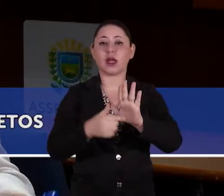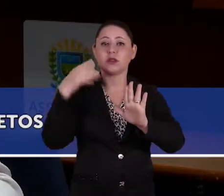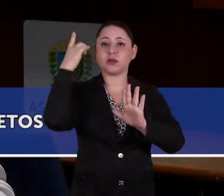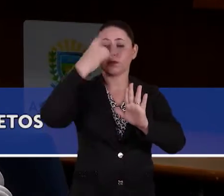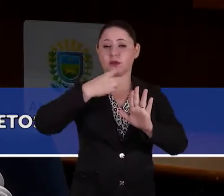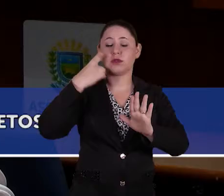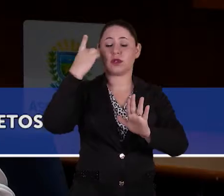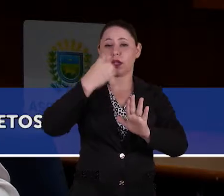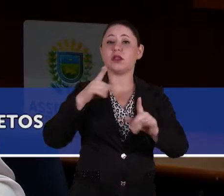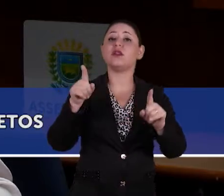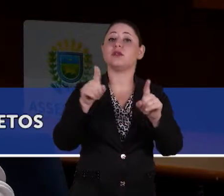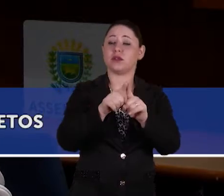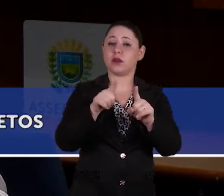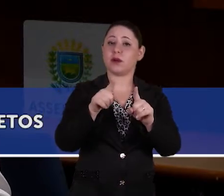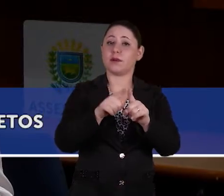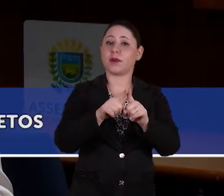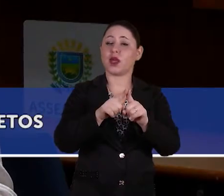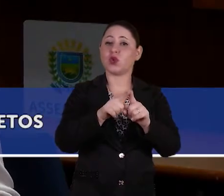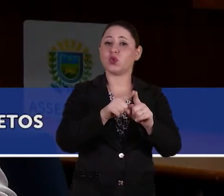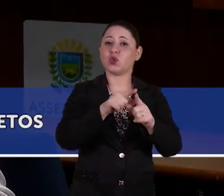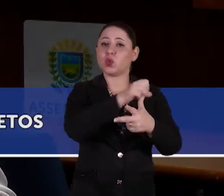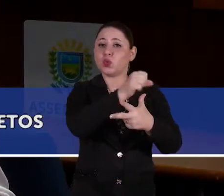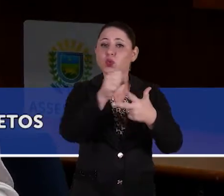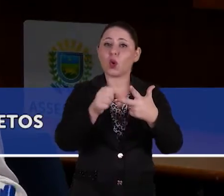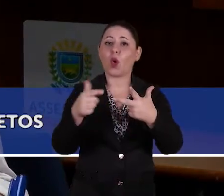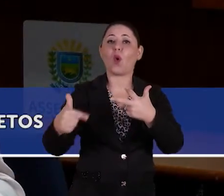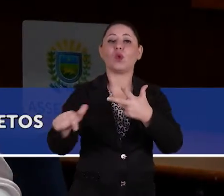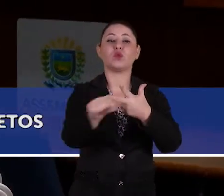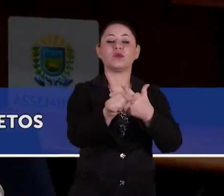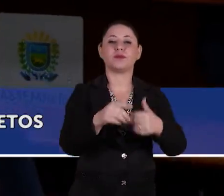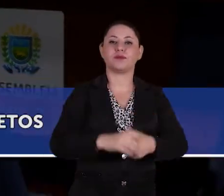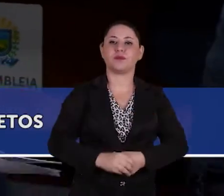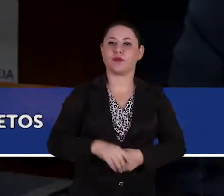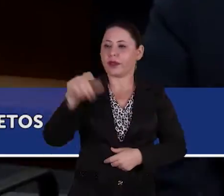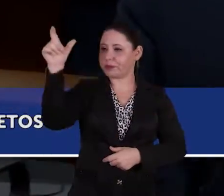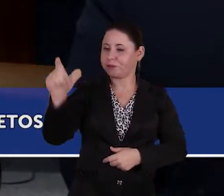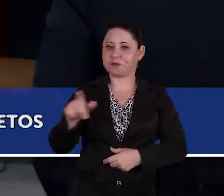pelos parlamentares e também pelos demais poderes. Ao